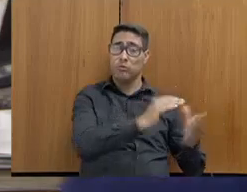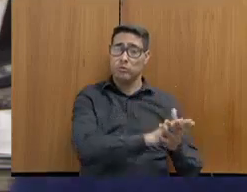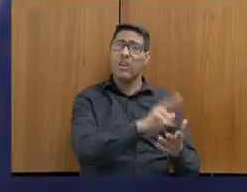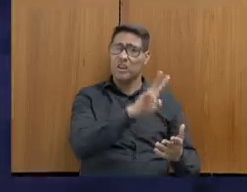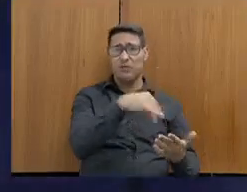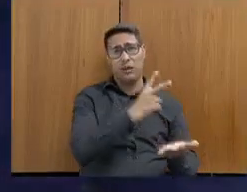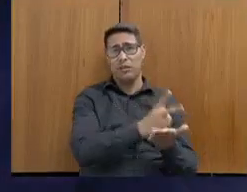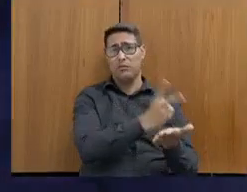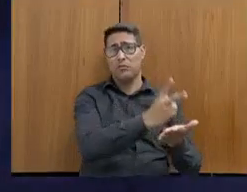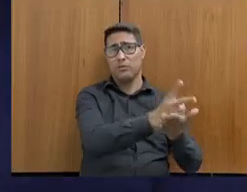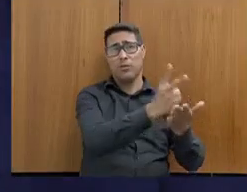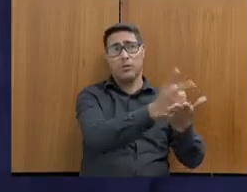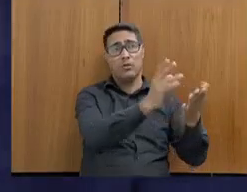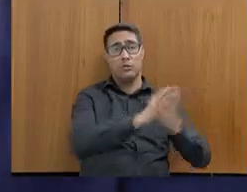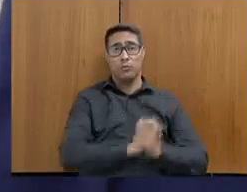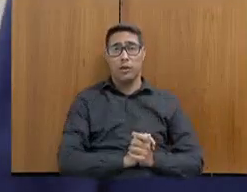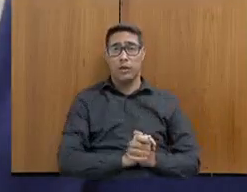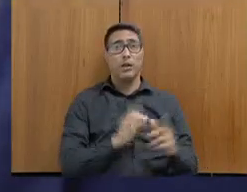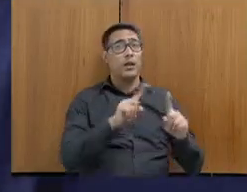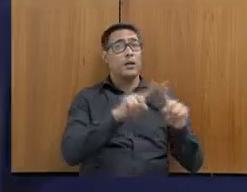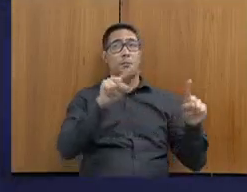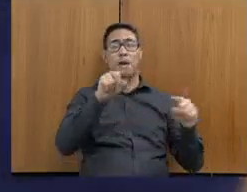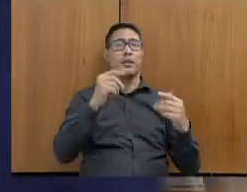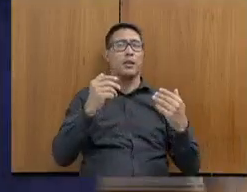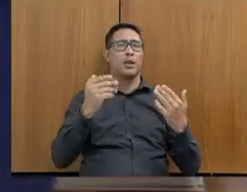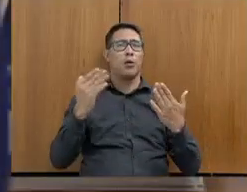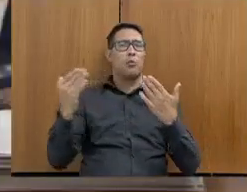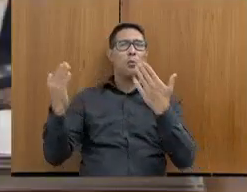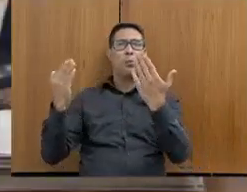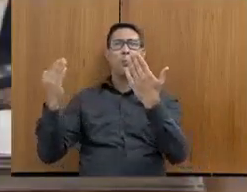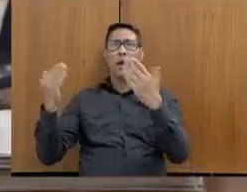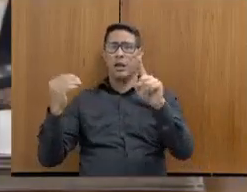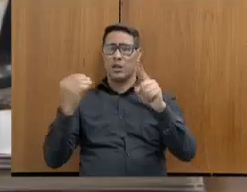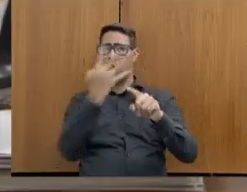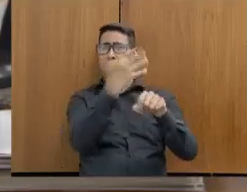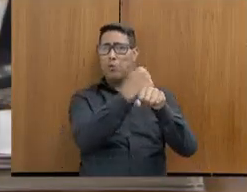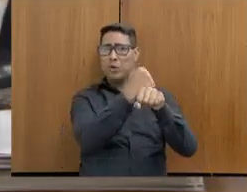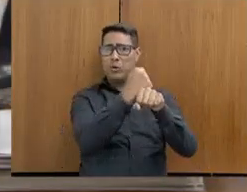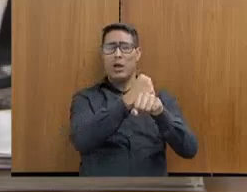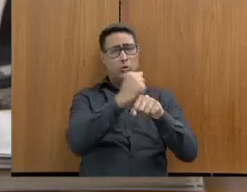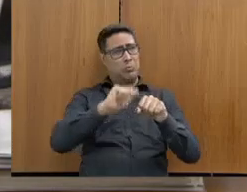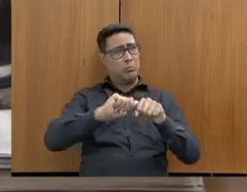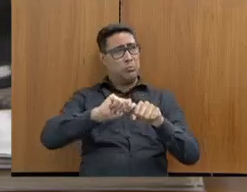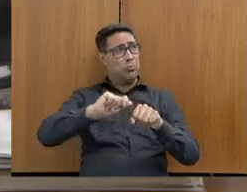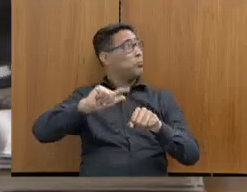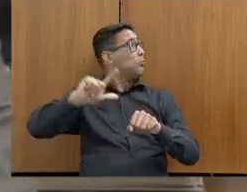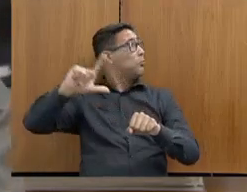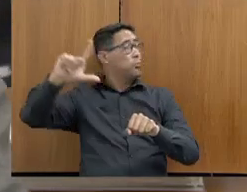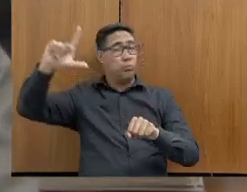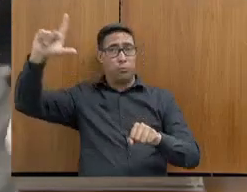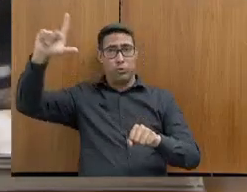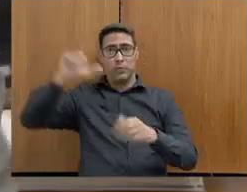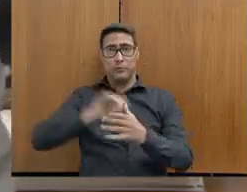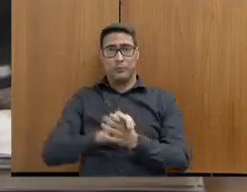tendo mas não se compara evolução nesses quatro anos na época